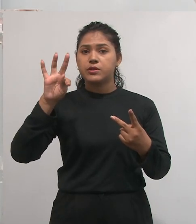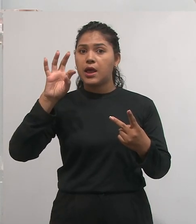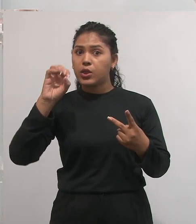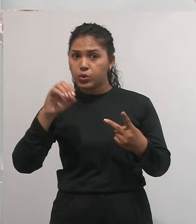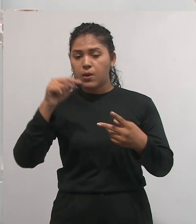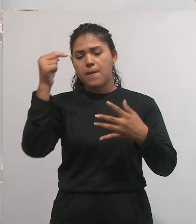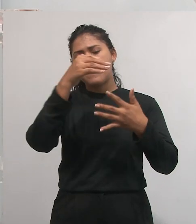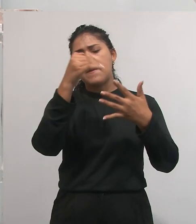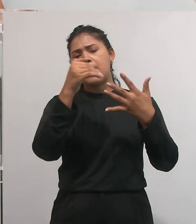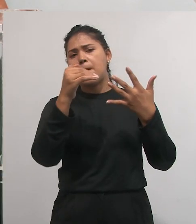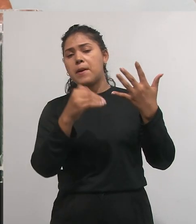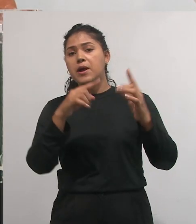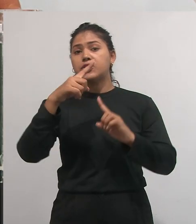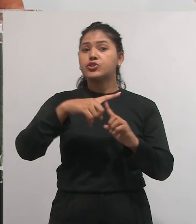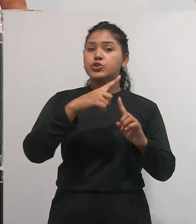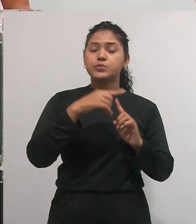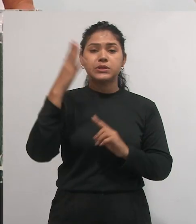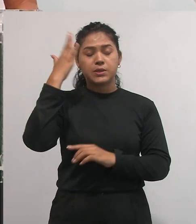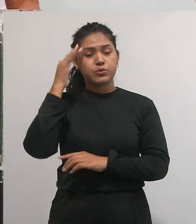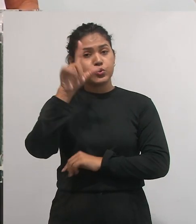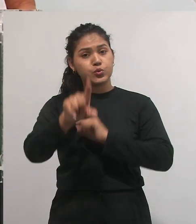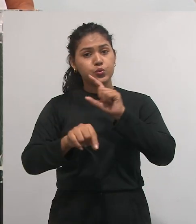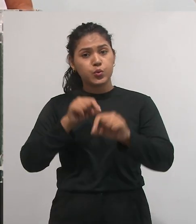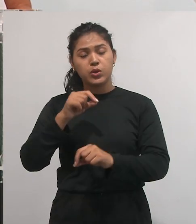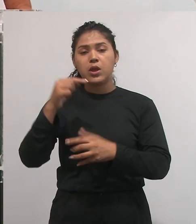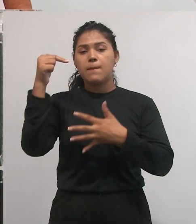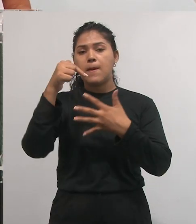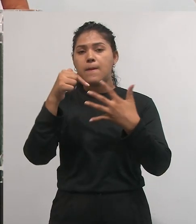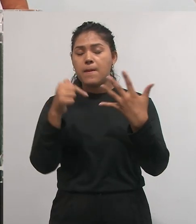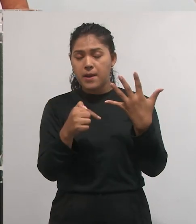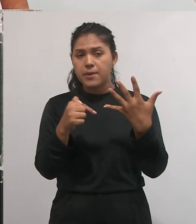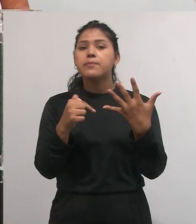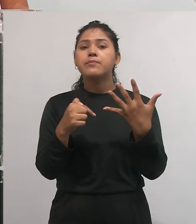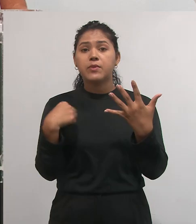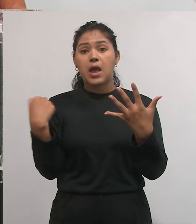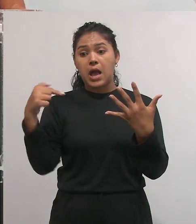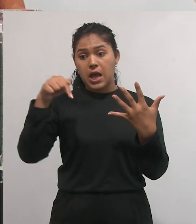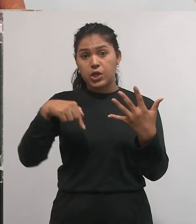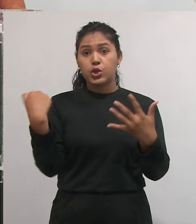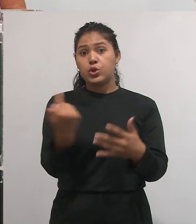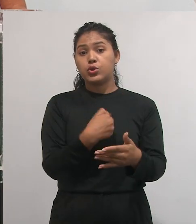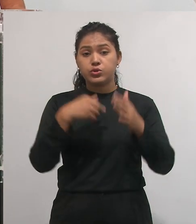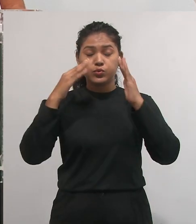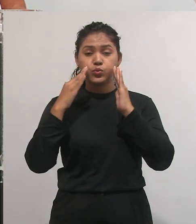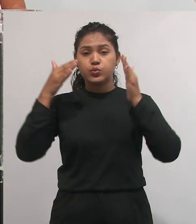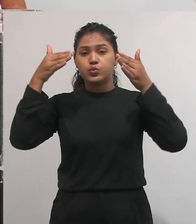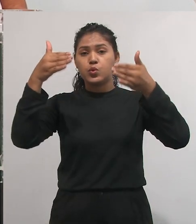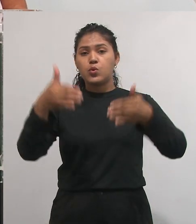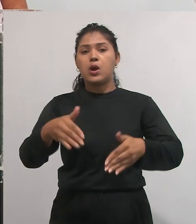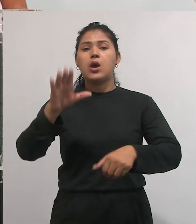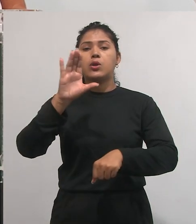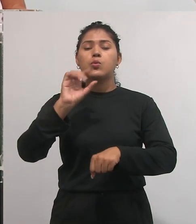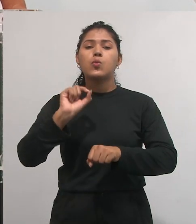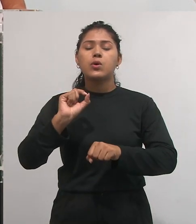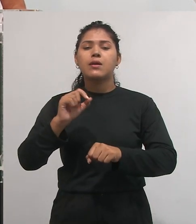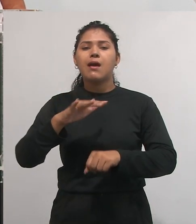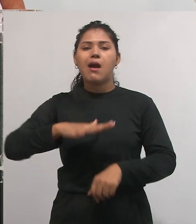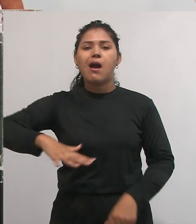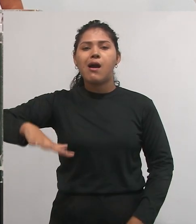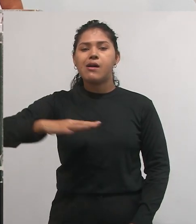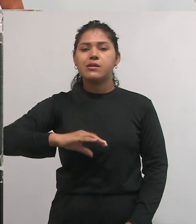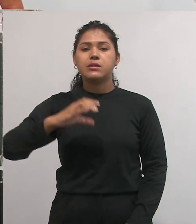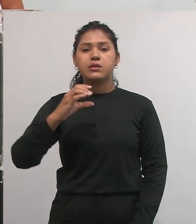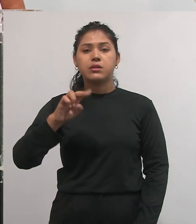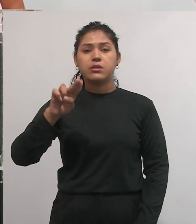uma daquelas classificações. No nosso caso aqui específico, a gente vai tratar especificamente da classificação